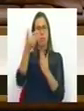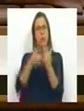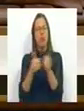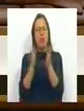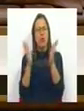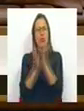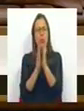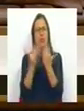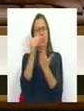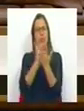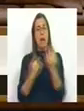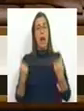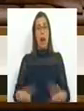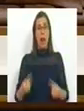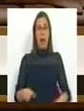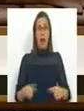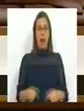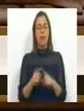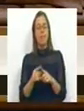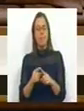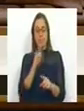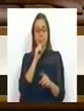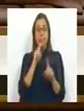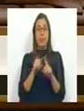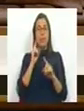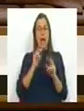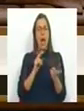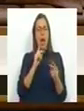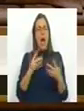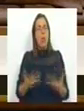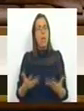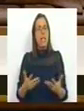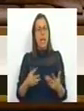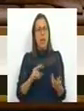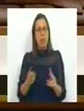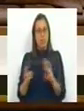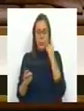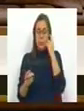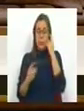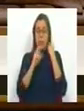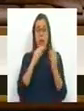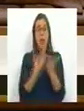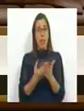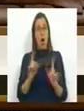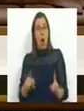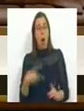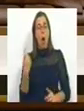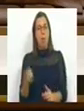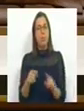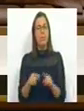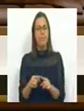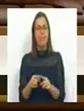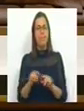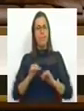todos os elementos de cadastros existentes, com uma eventual atualização, permitiria aumentar